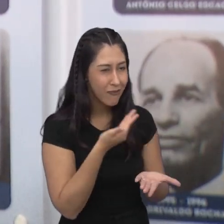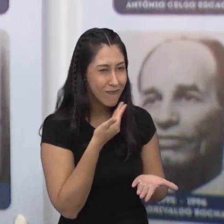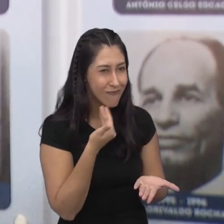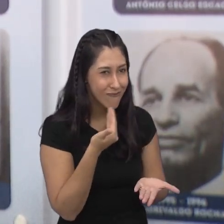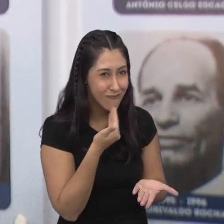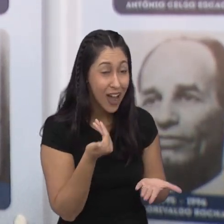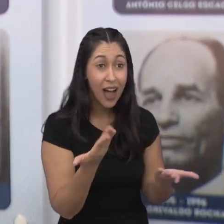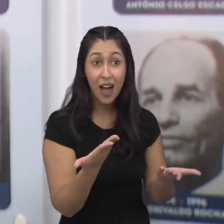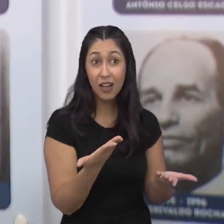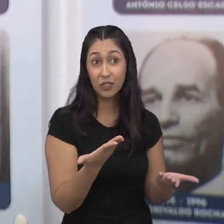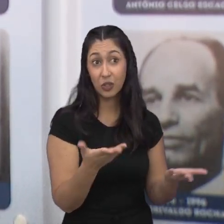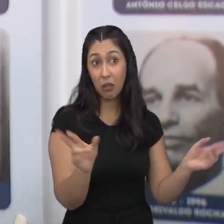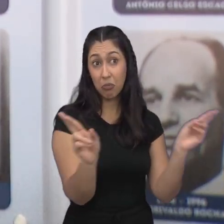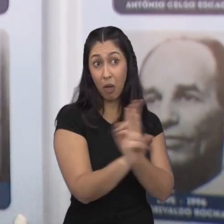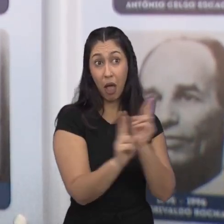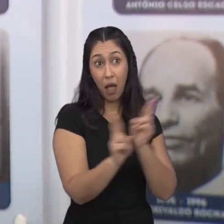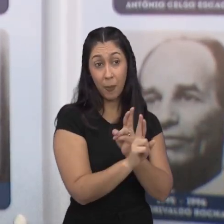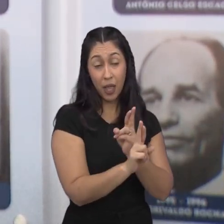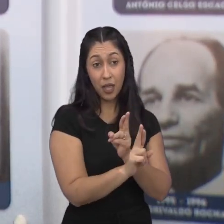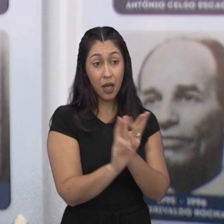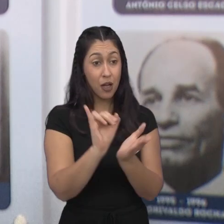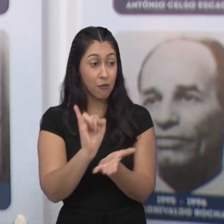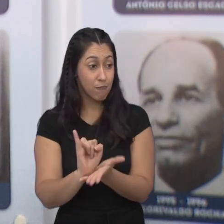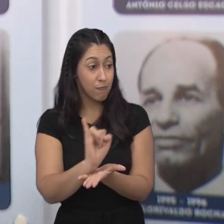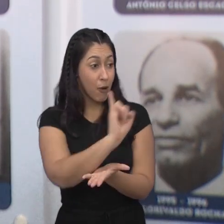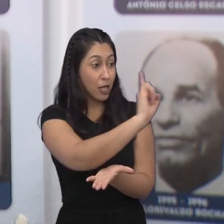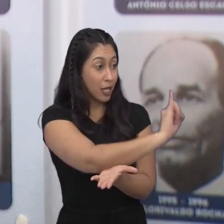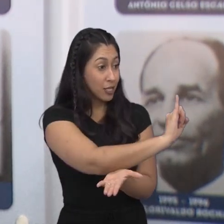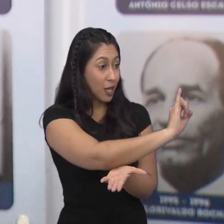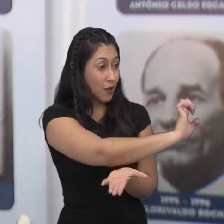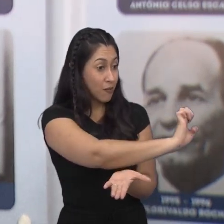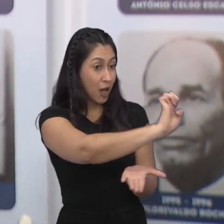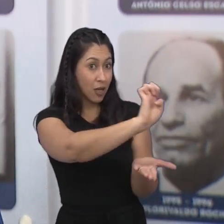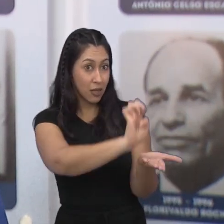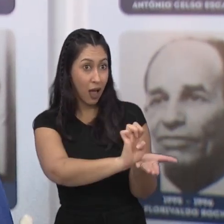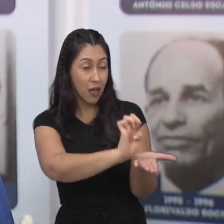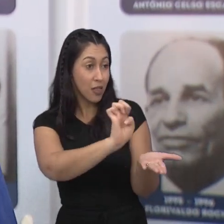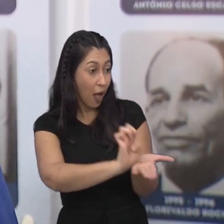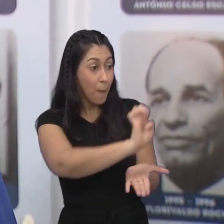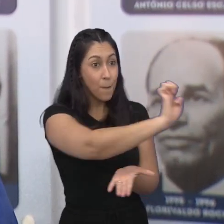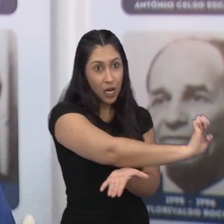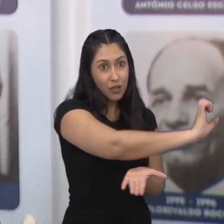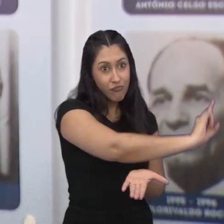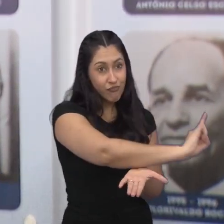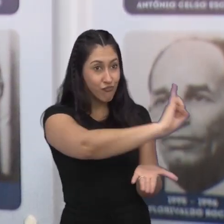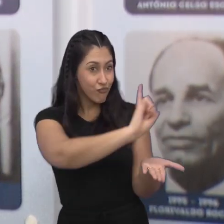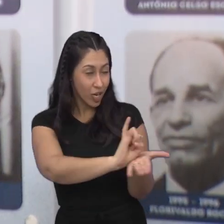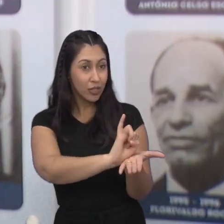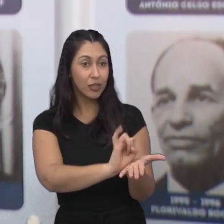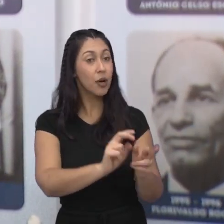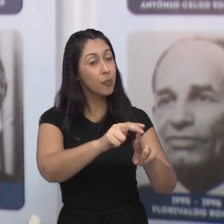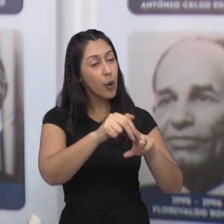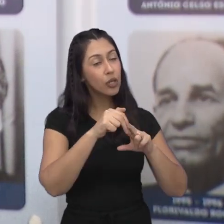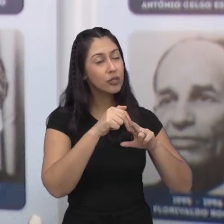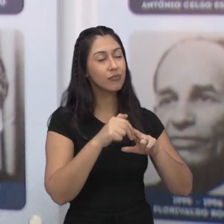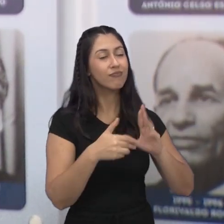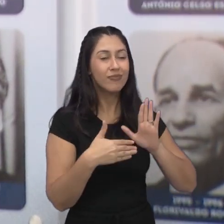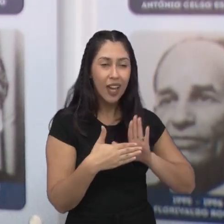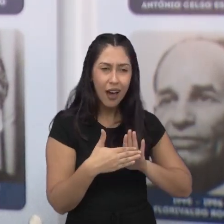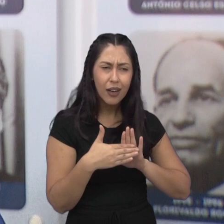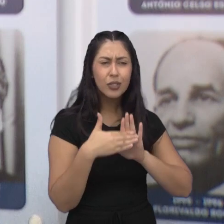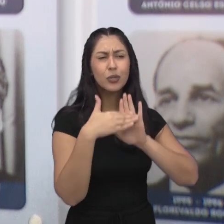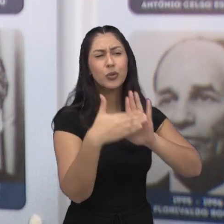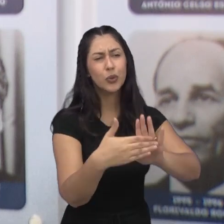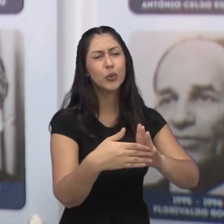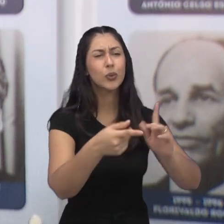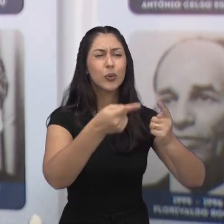fiscais facilitadas, relações de importação e exportação facilitada. Então, tudo isso são fatores que contribuem muito